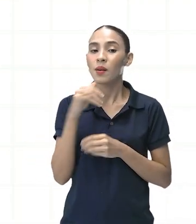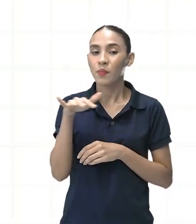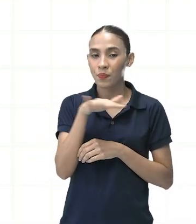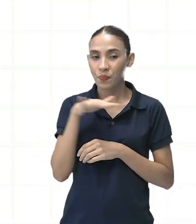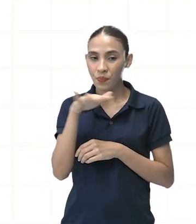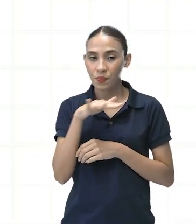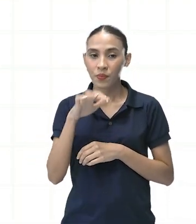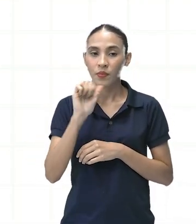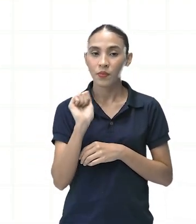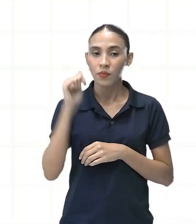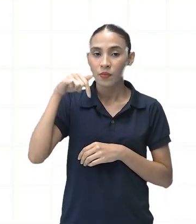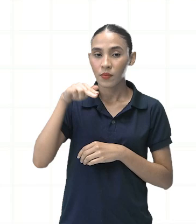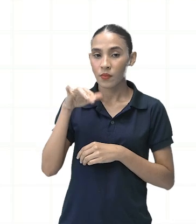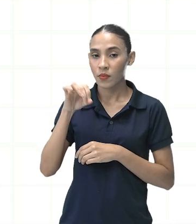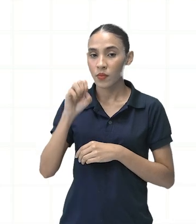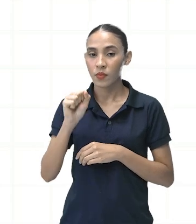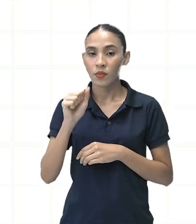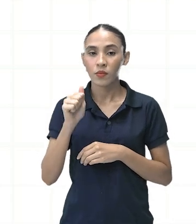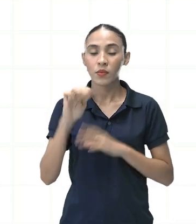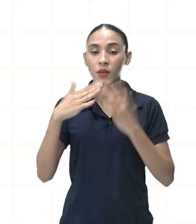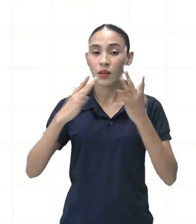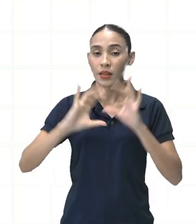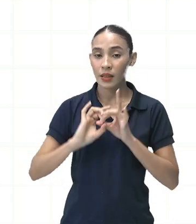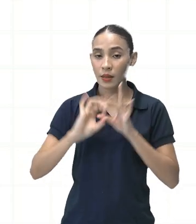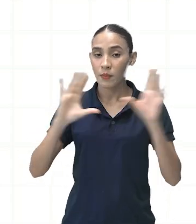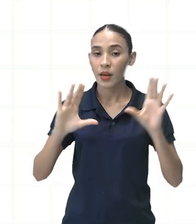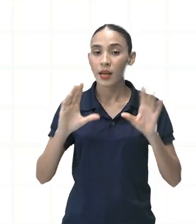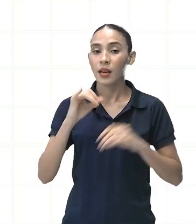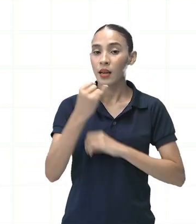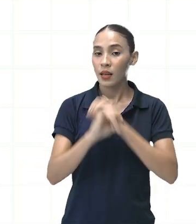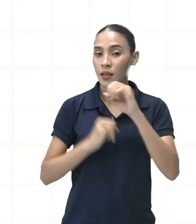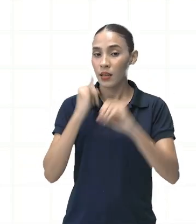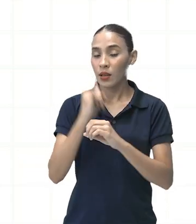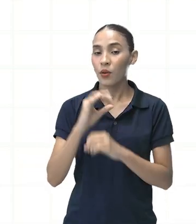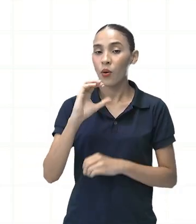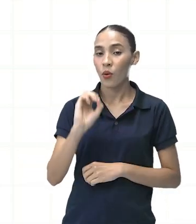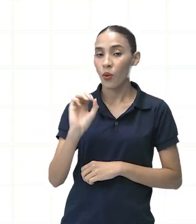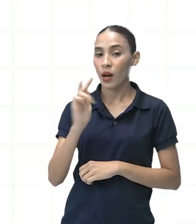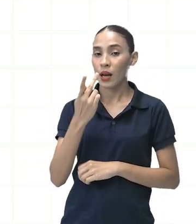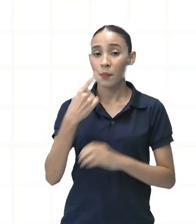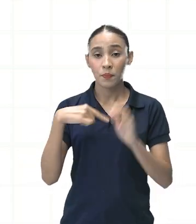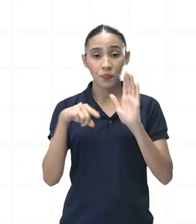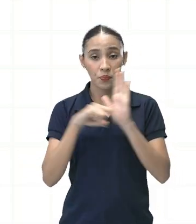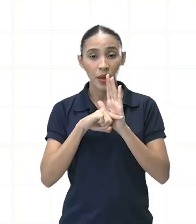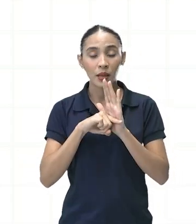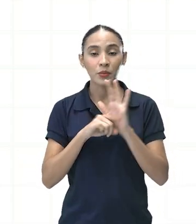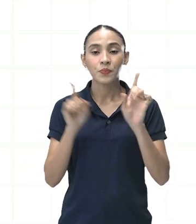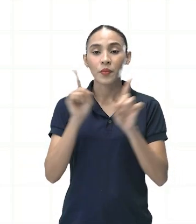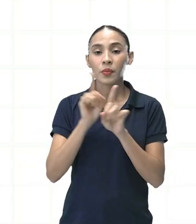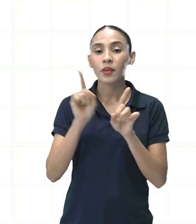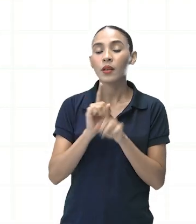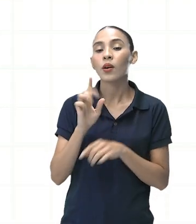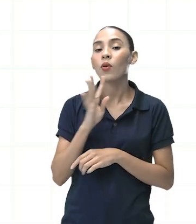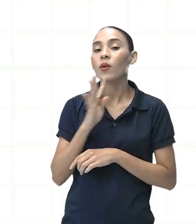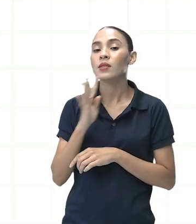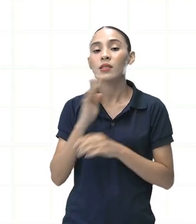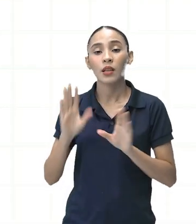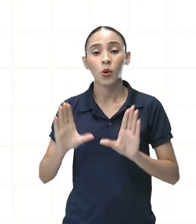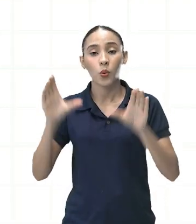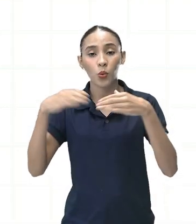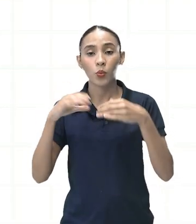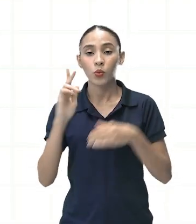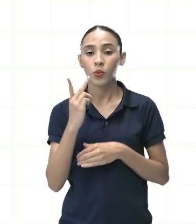meio aquoso, vão liberar íons OH-. E esse radical ele é conhecido como um